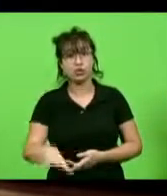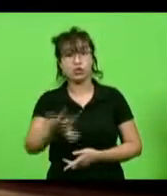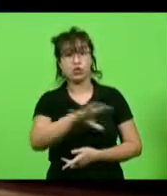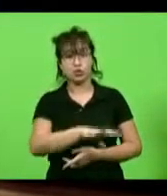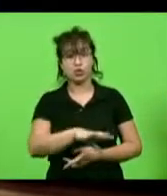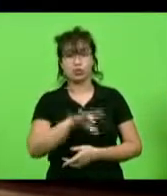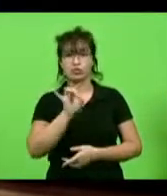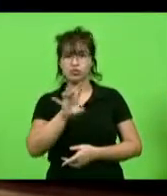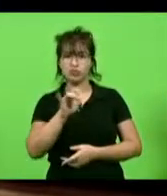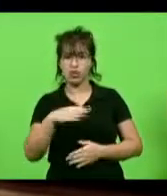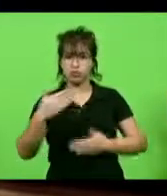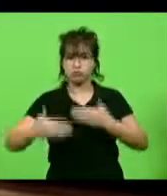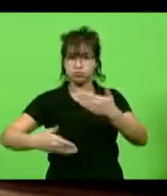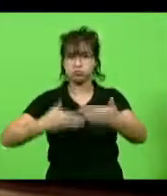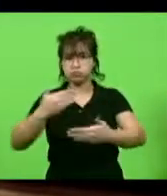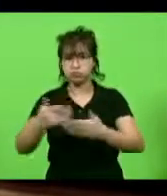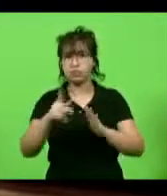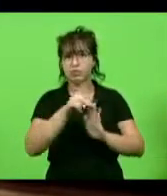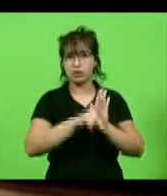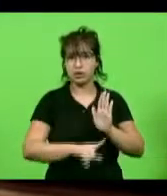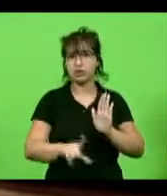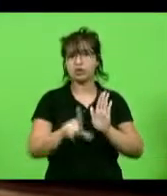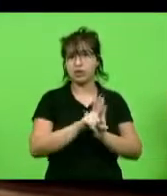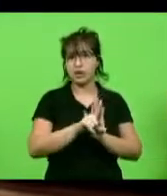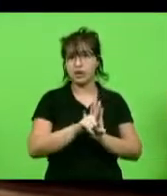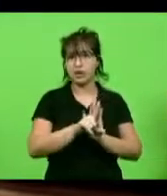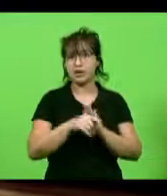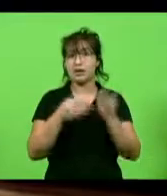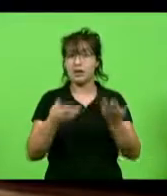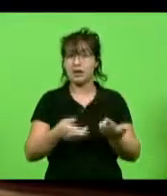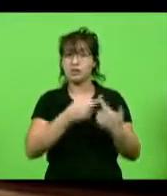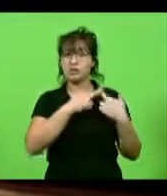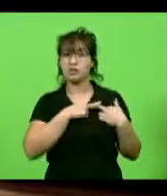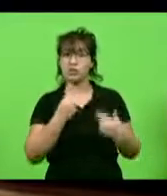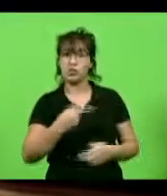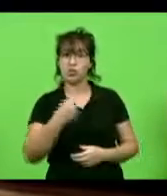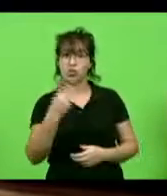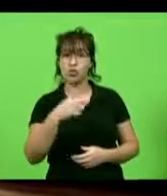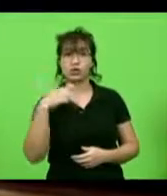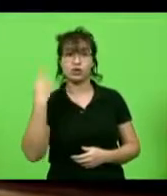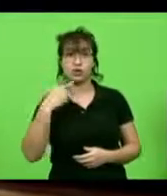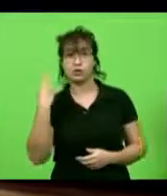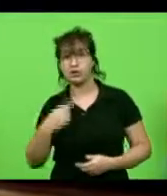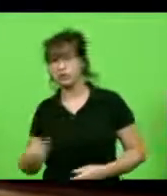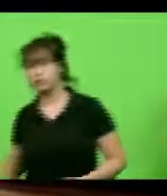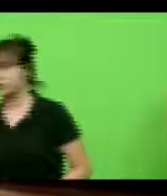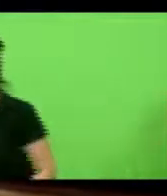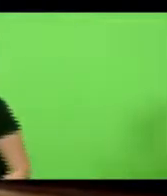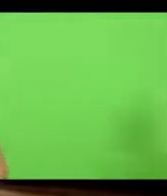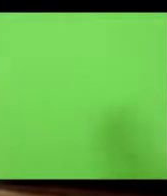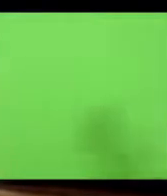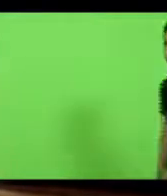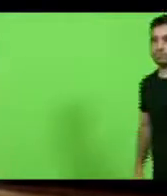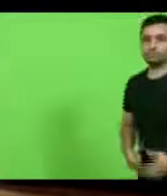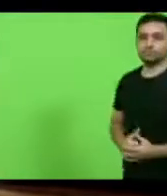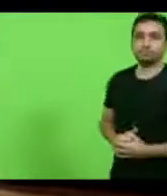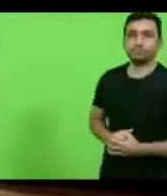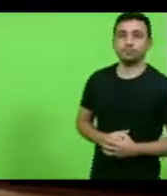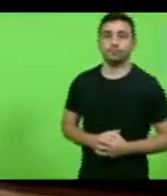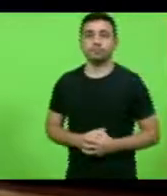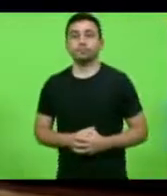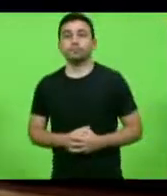só a tramitação desse projeto de lei, que tem a autoria de dois deputados, minha autoria e do deputado Rodrigo